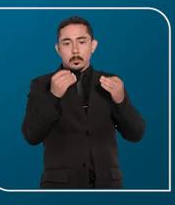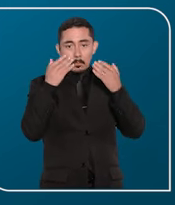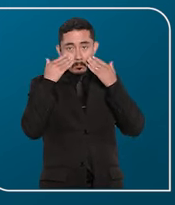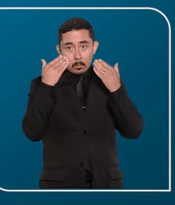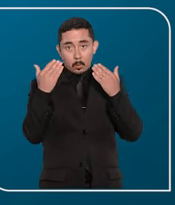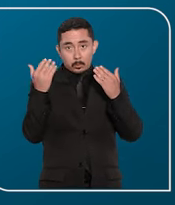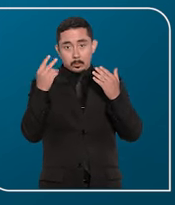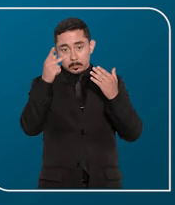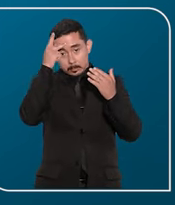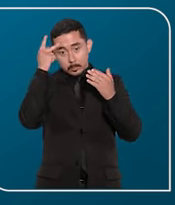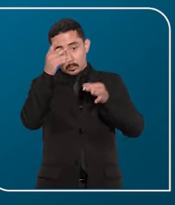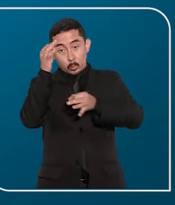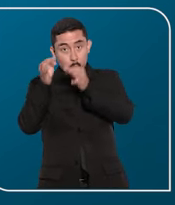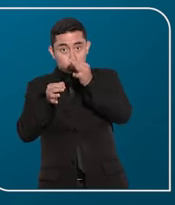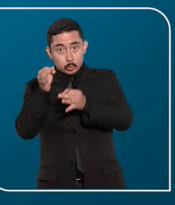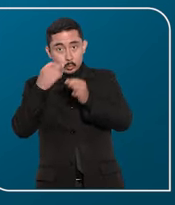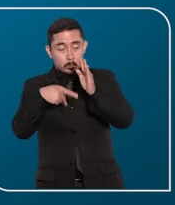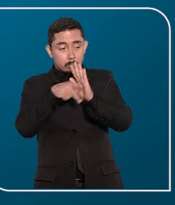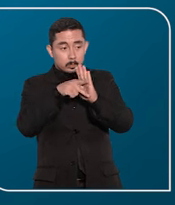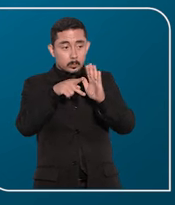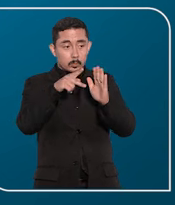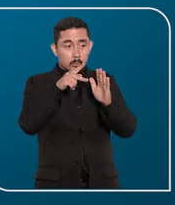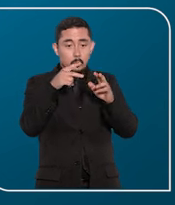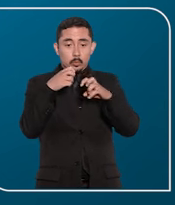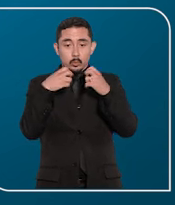aos julgadores, né, do tribunal do júri, né,